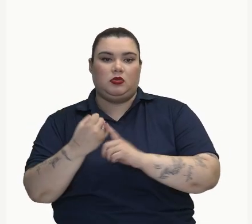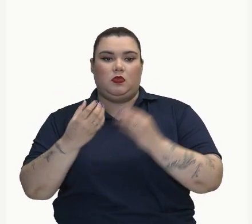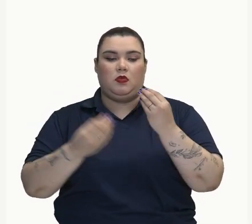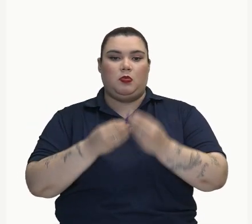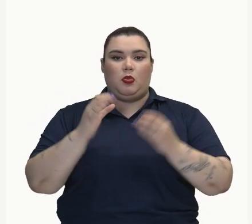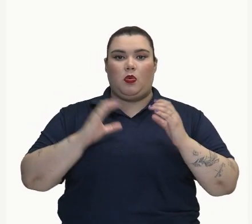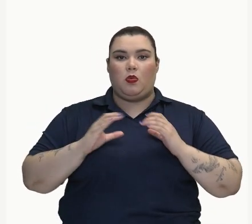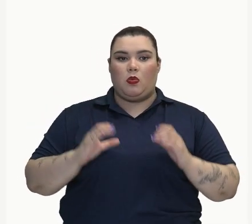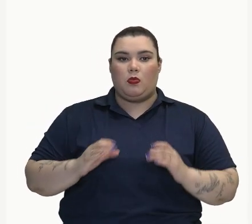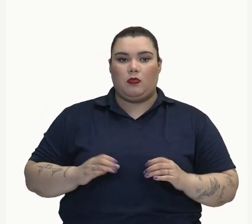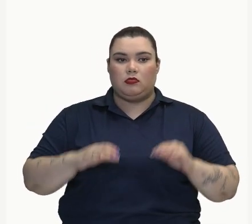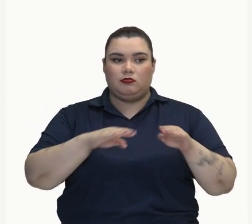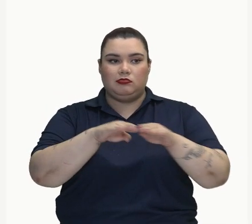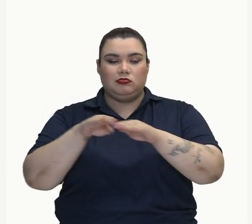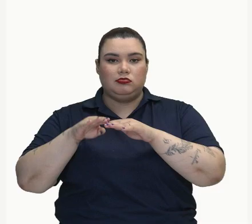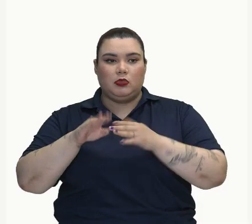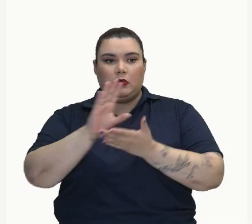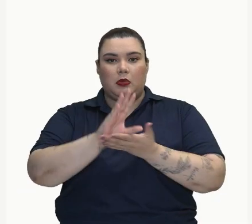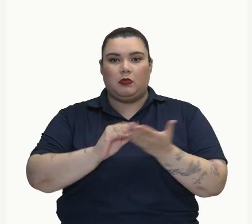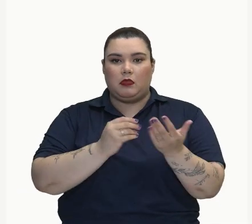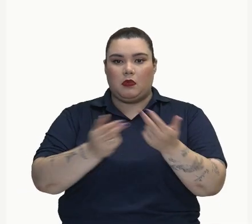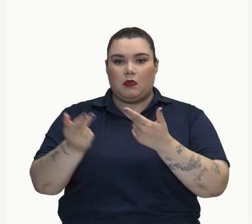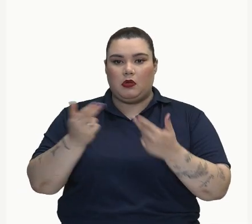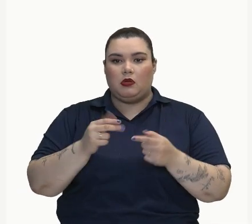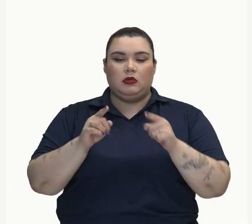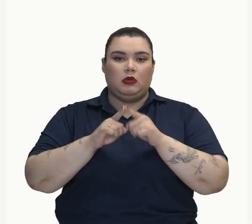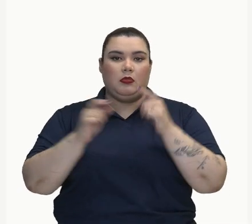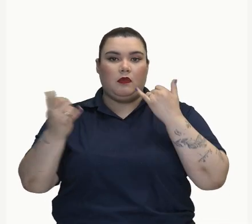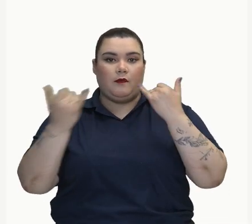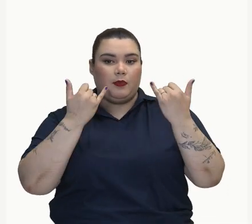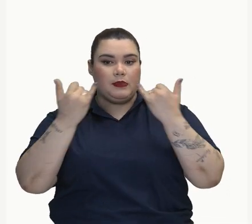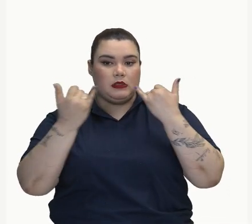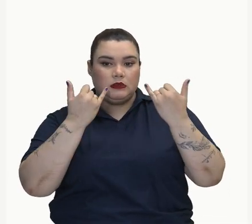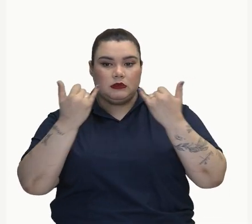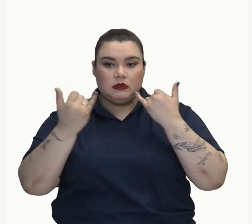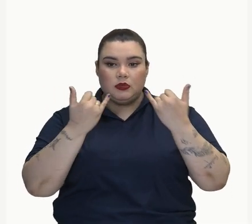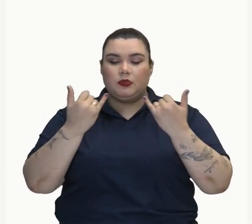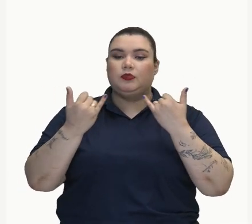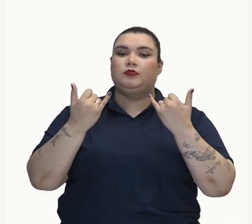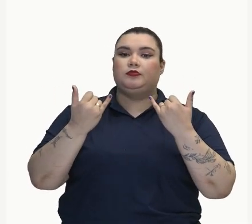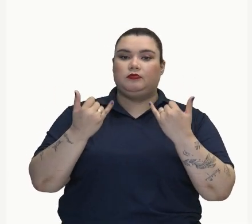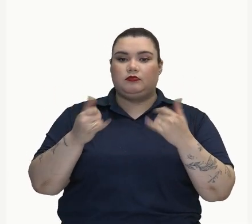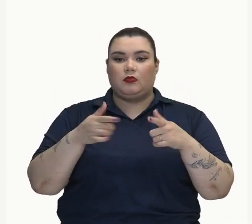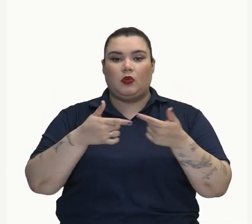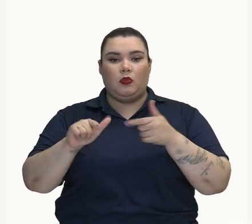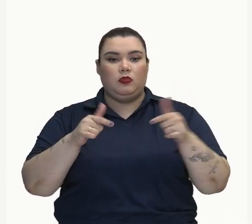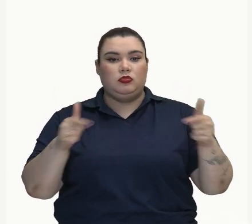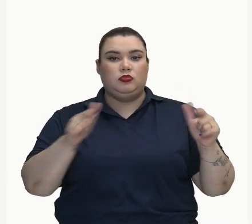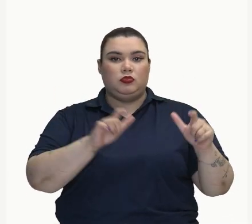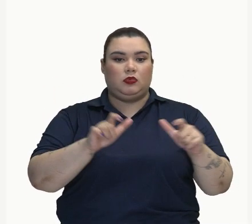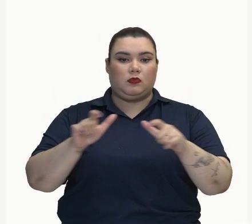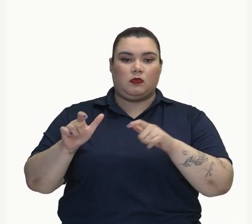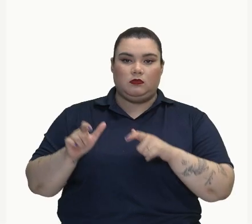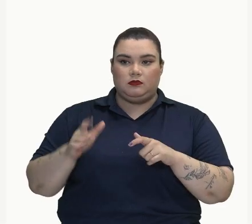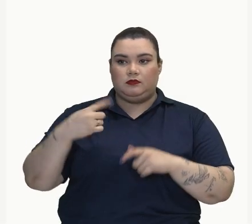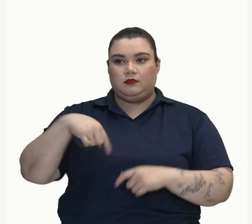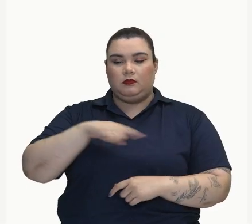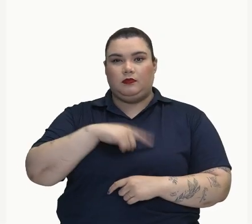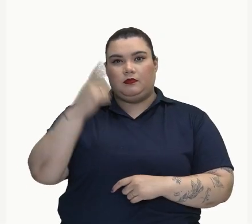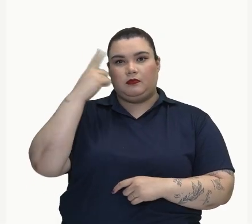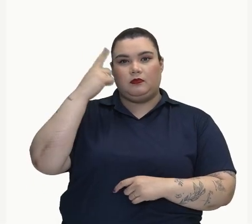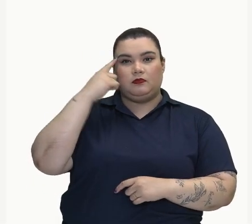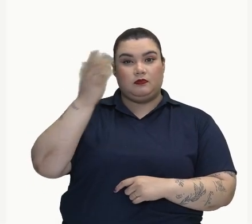comportamento que são repetidos, de informação, quando a gente tem acesso à informação de outros lugares. Se a gente